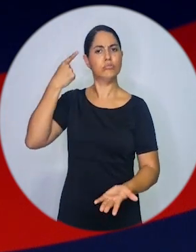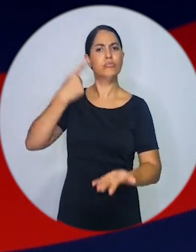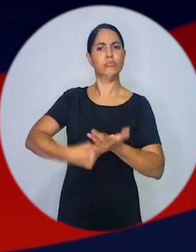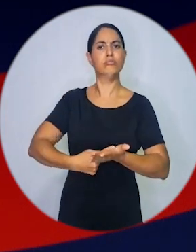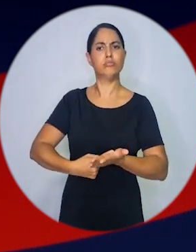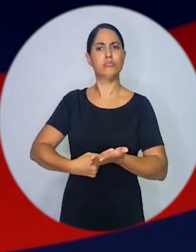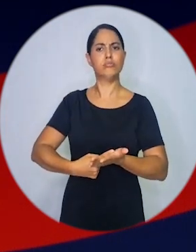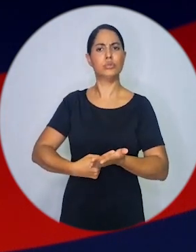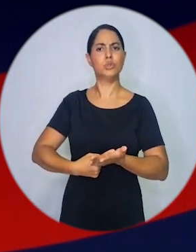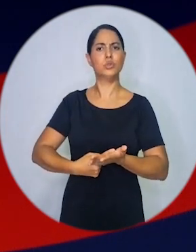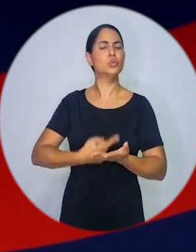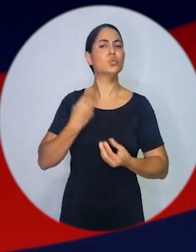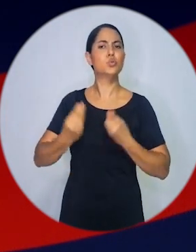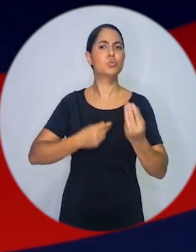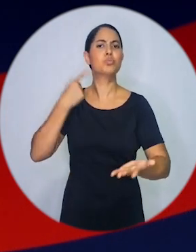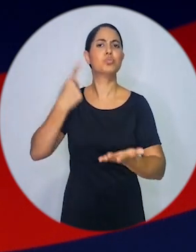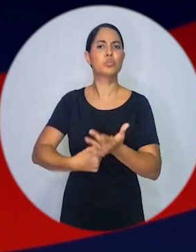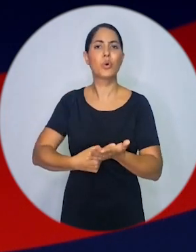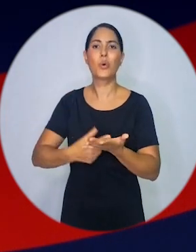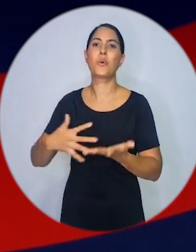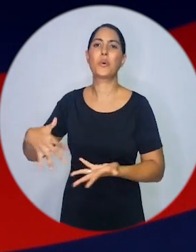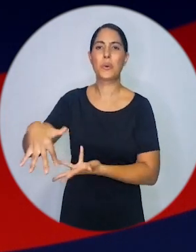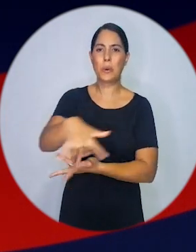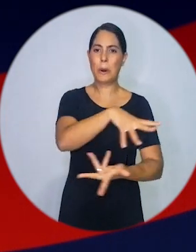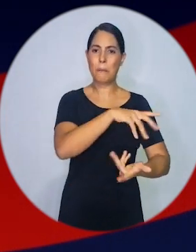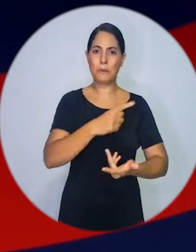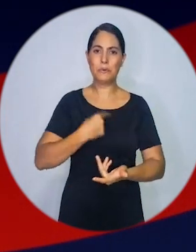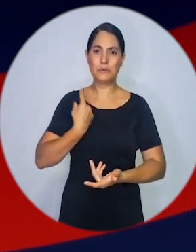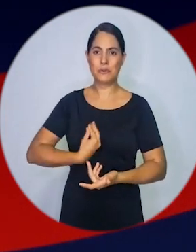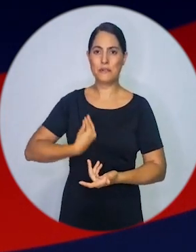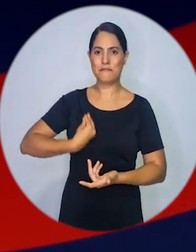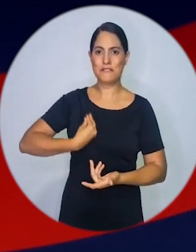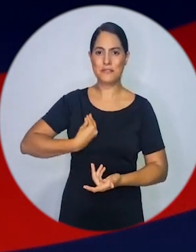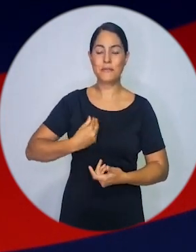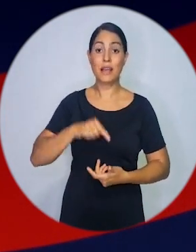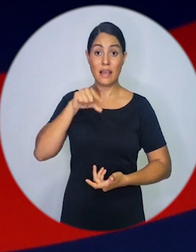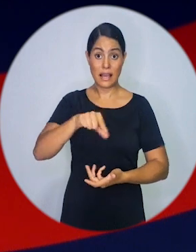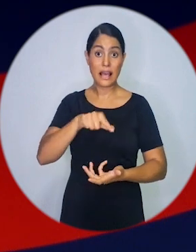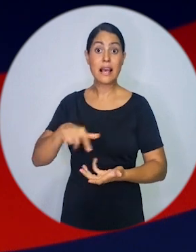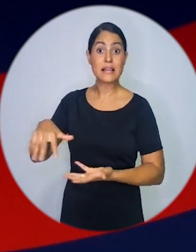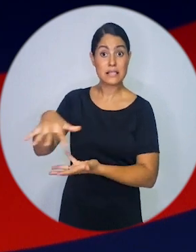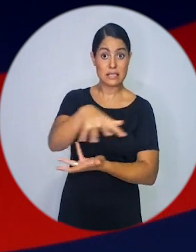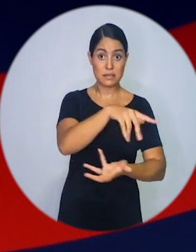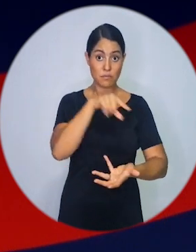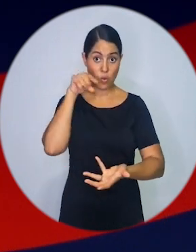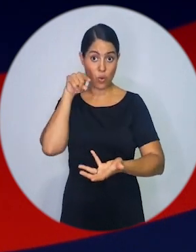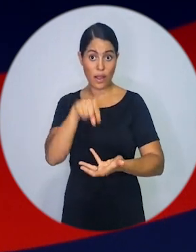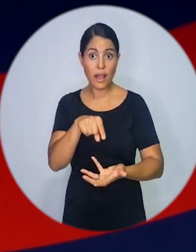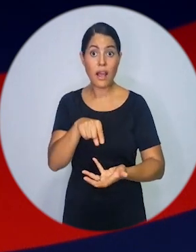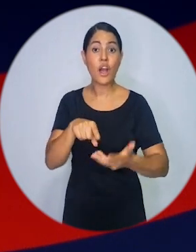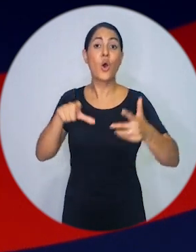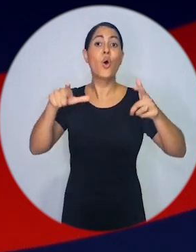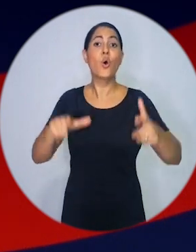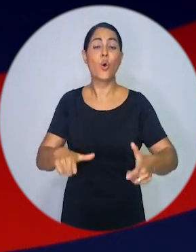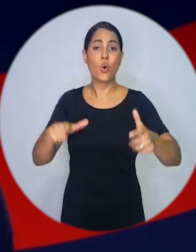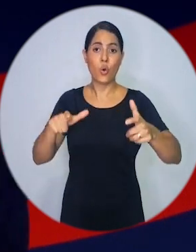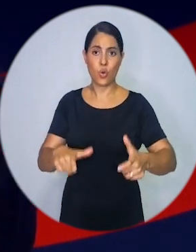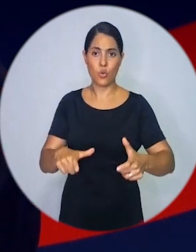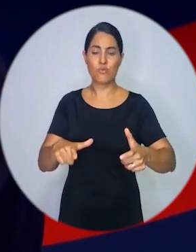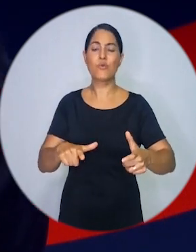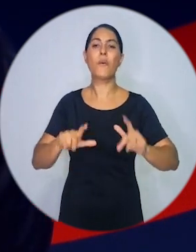temos um compromisso maior com o mundo em que vivemos, um compromisso em transformar esse mundo em um